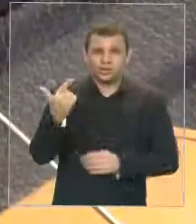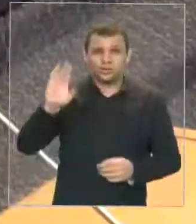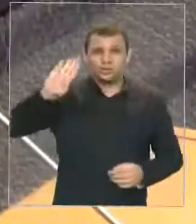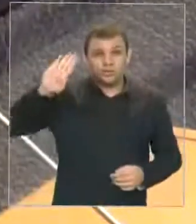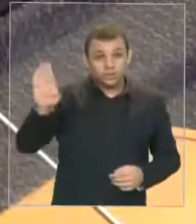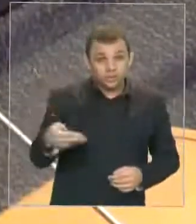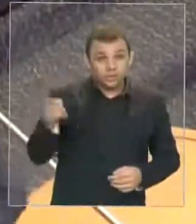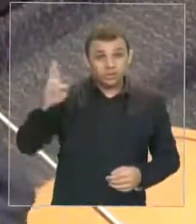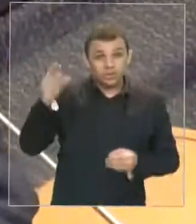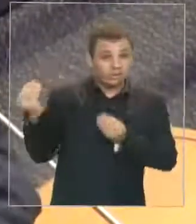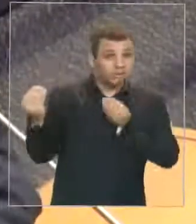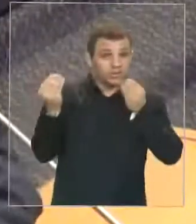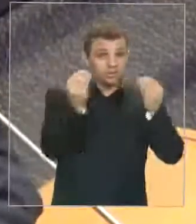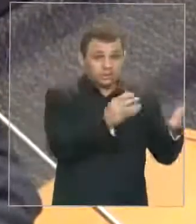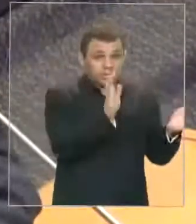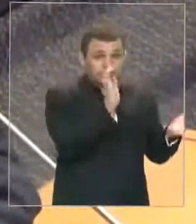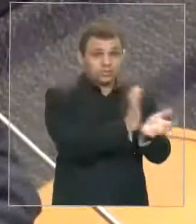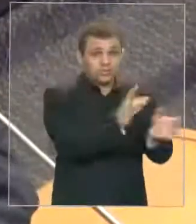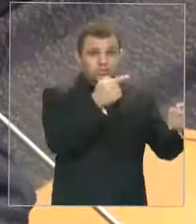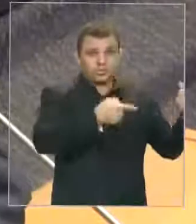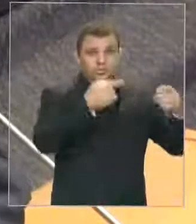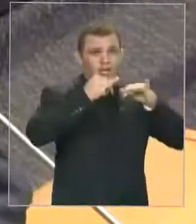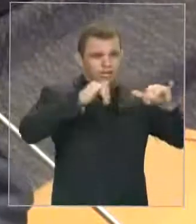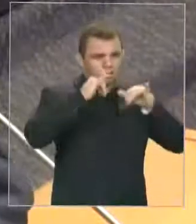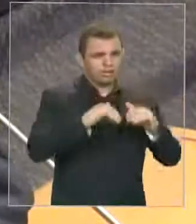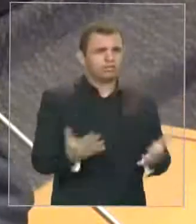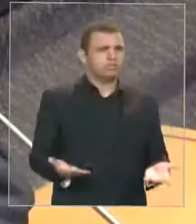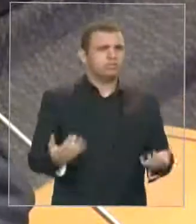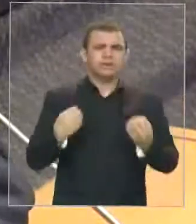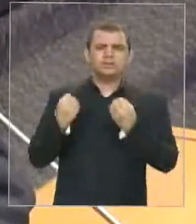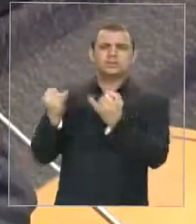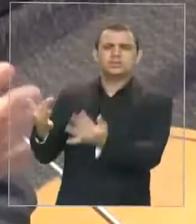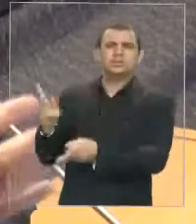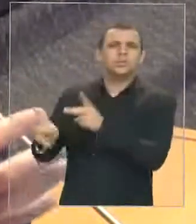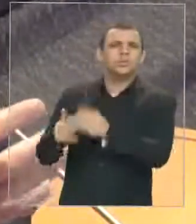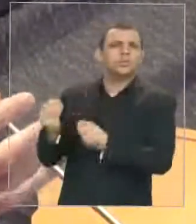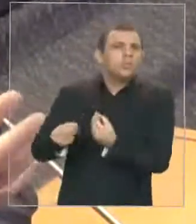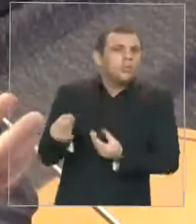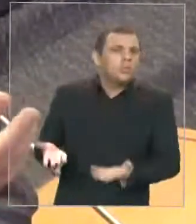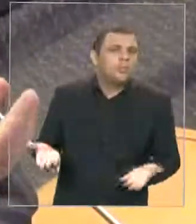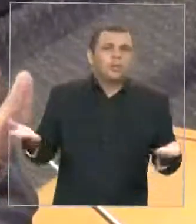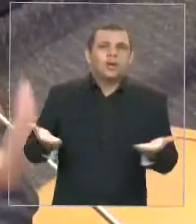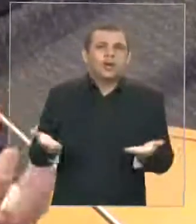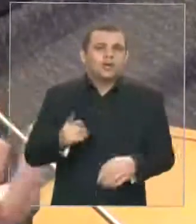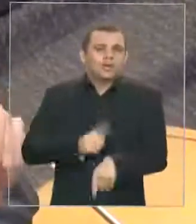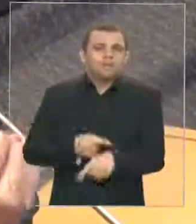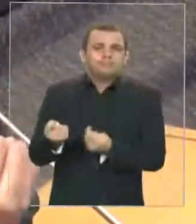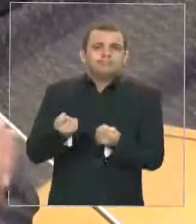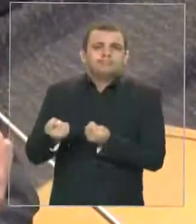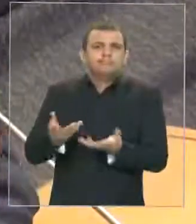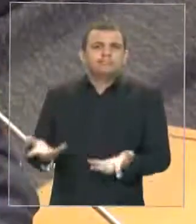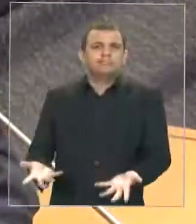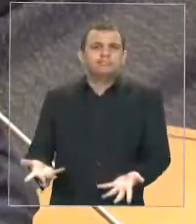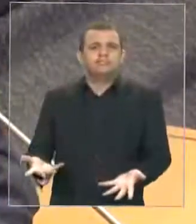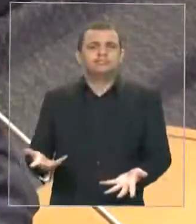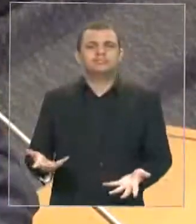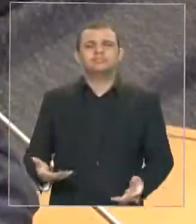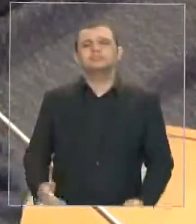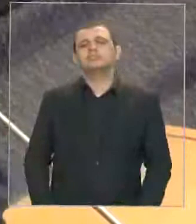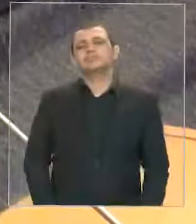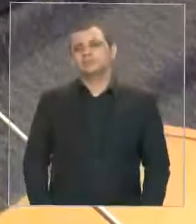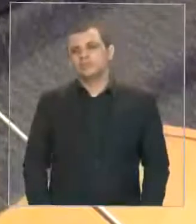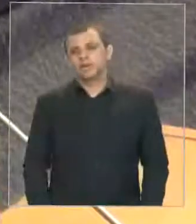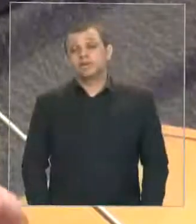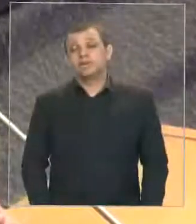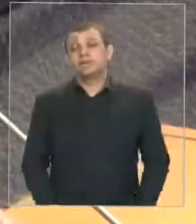fazer campanha. Como é que nós vamos explicar isso para a população? E na questão da lista fechada, eu vejo isso mais